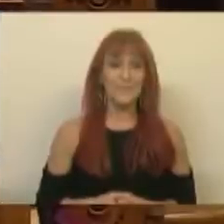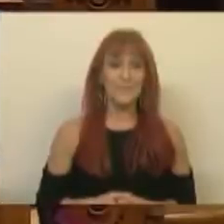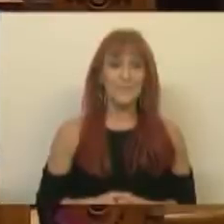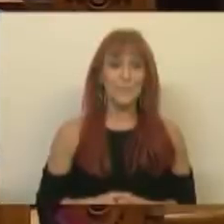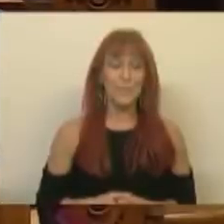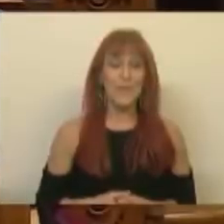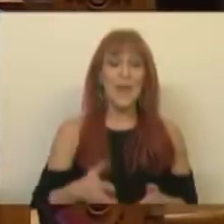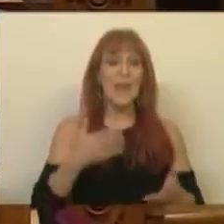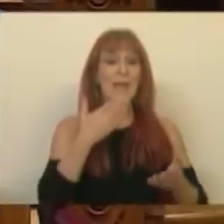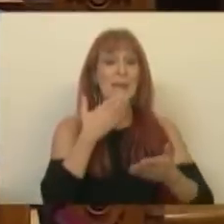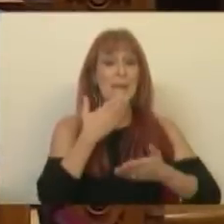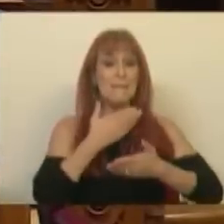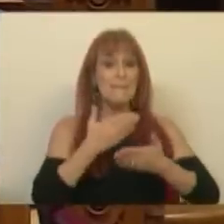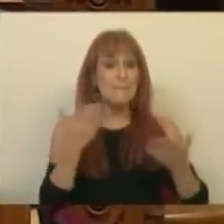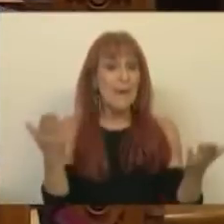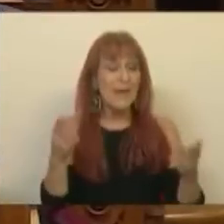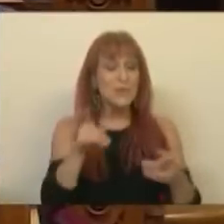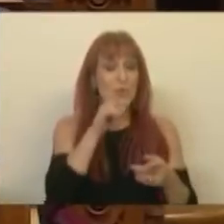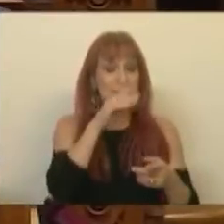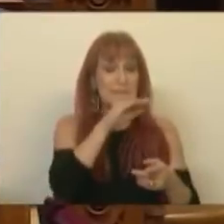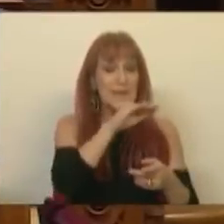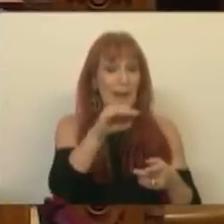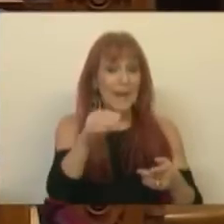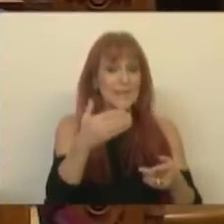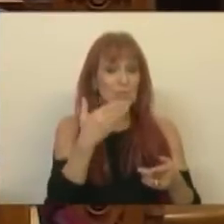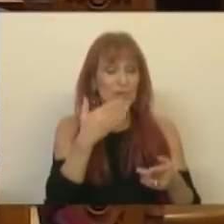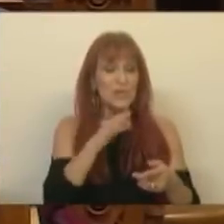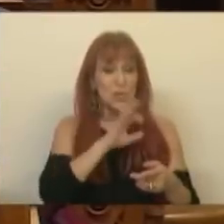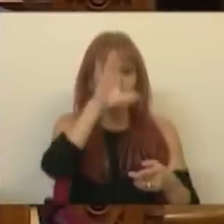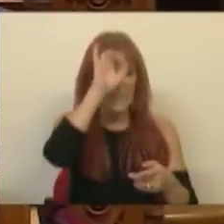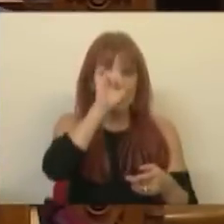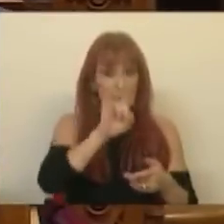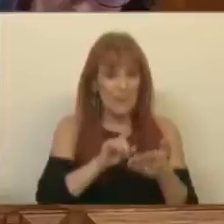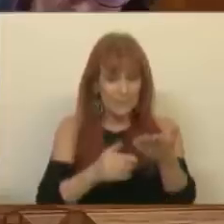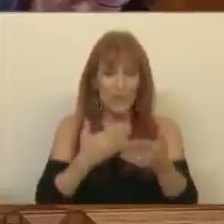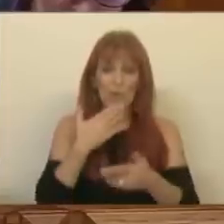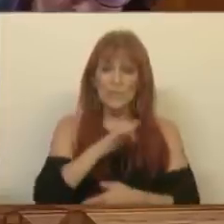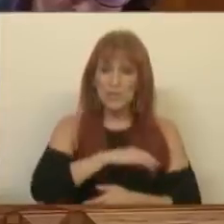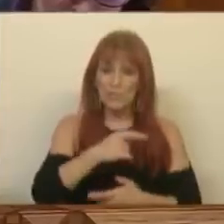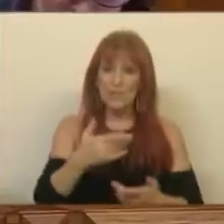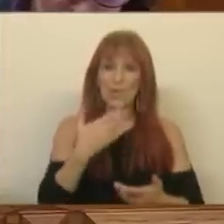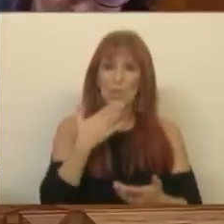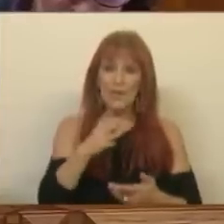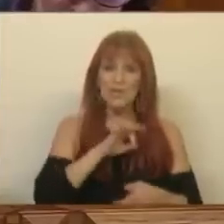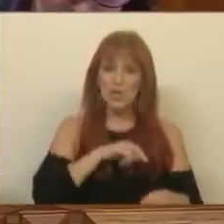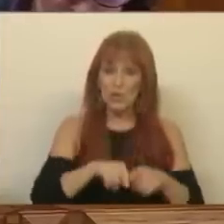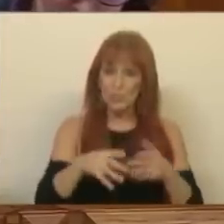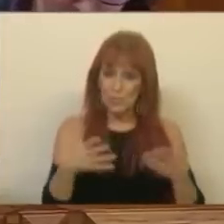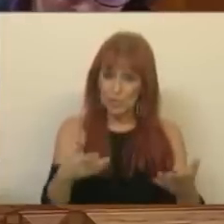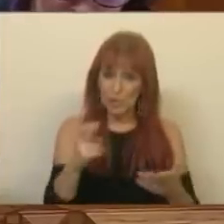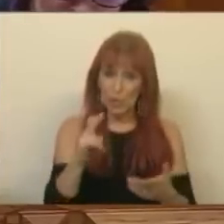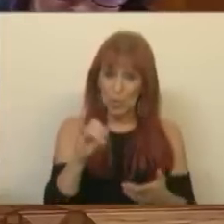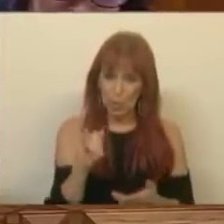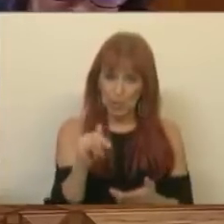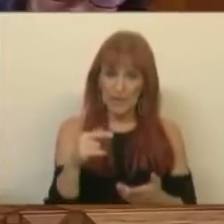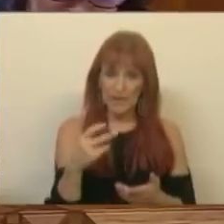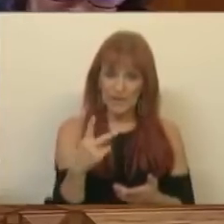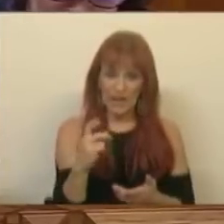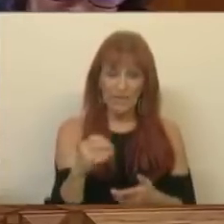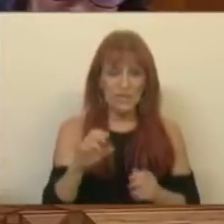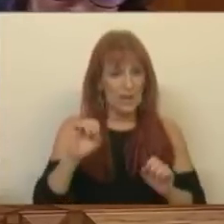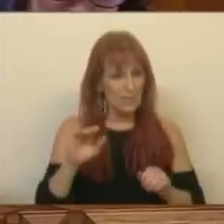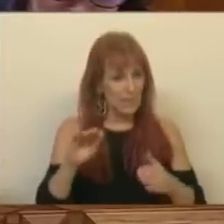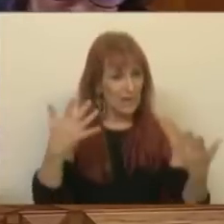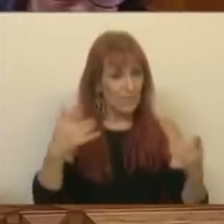peço silêncio faz favor senhor obrigado senhor Deputado Rui Tavares bom